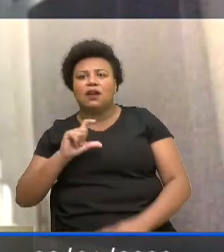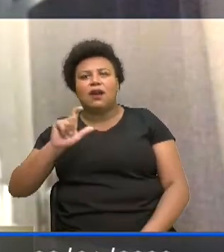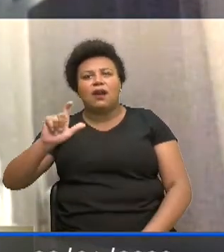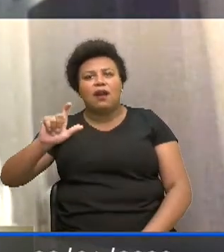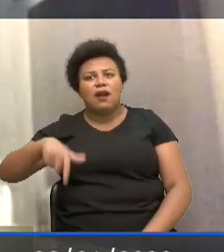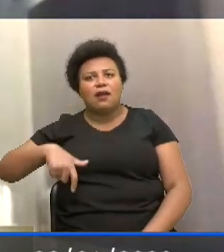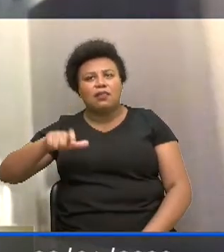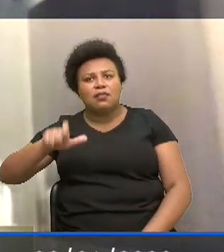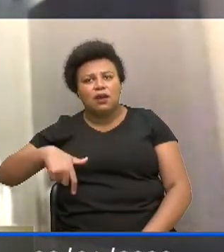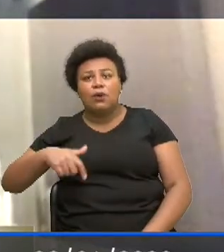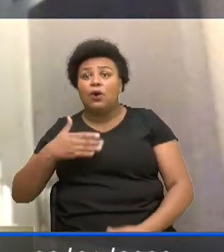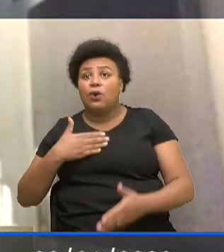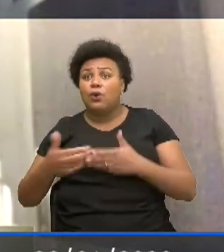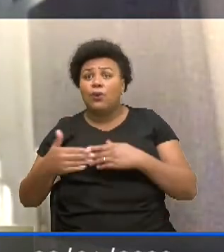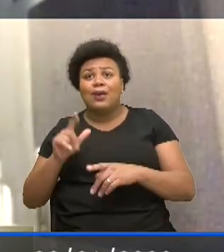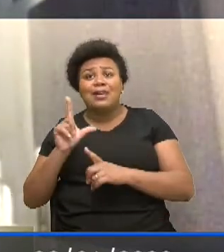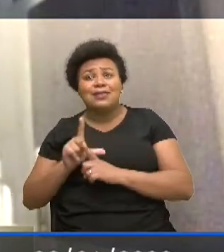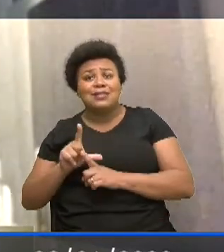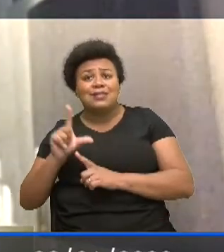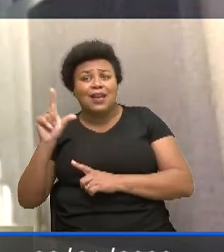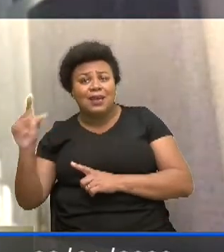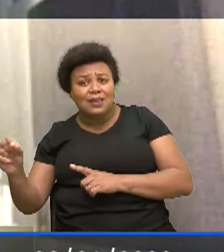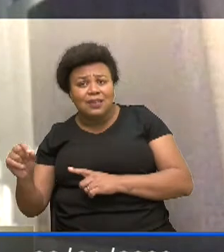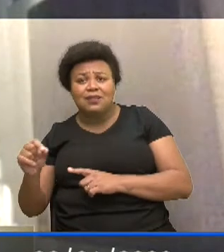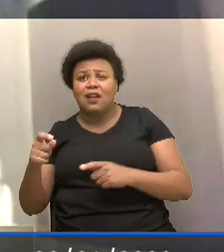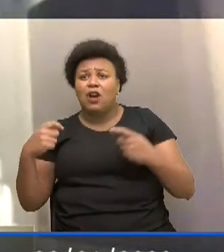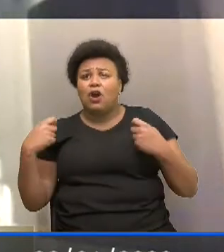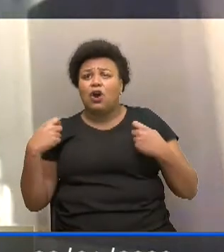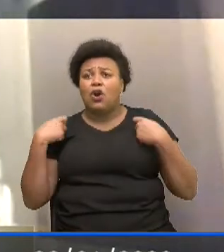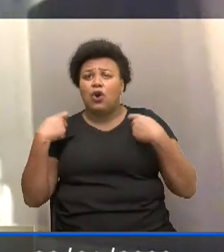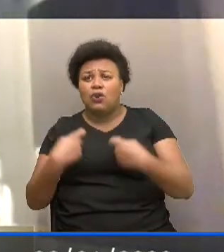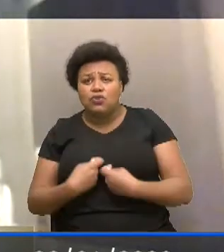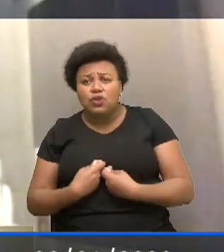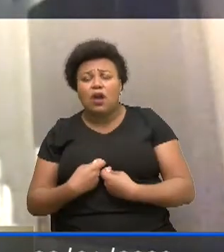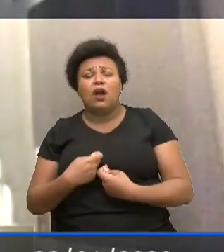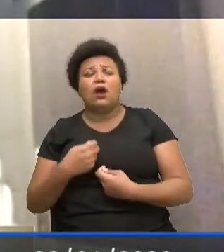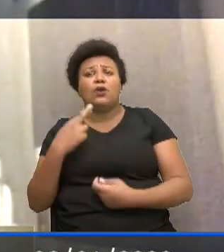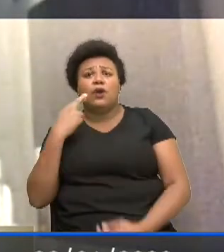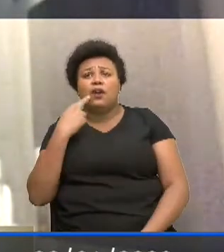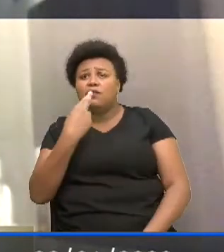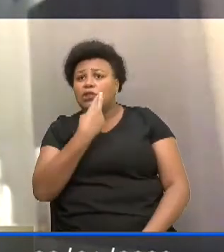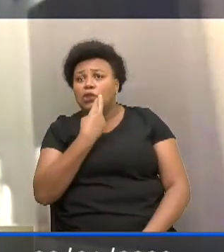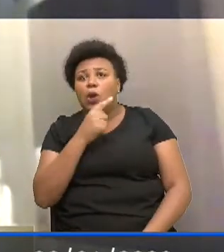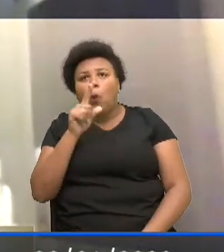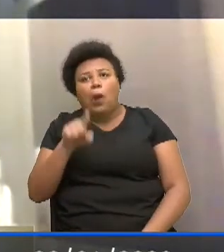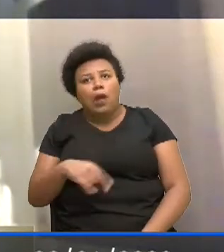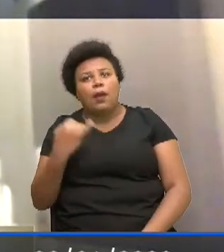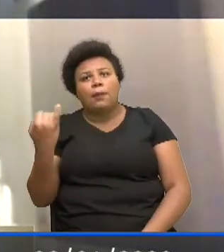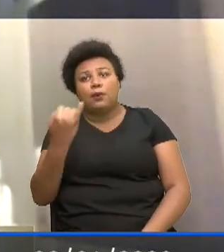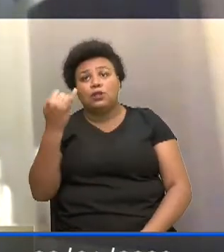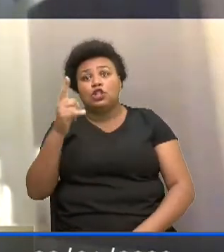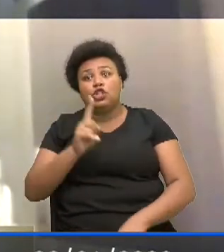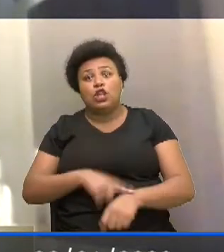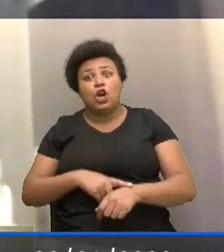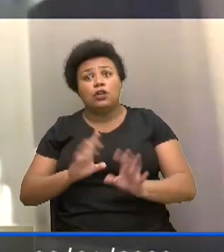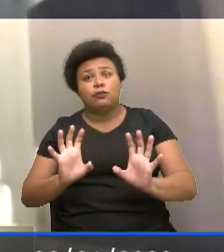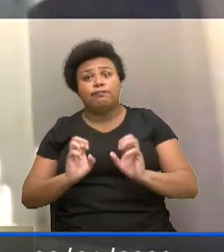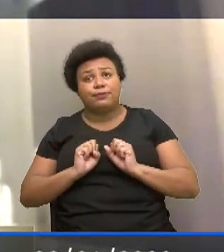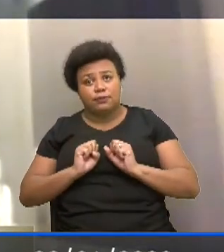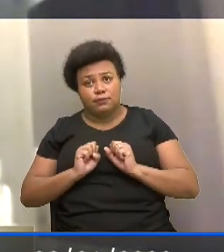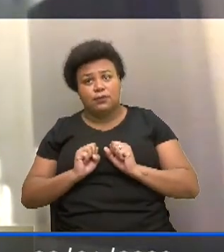qualquer saída externa do trabalhador, vestiários, refeitórios, ela é muito significativa no momento da